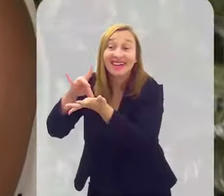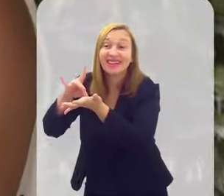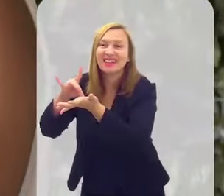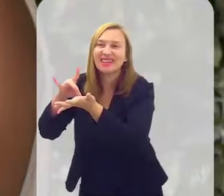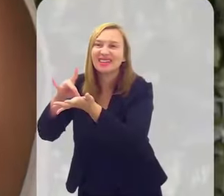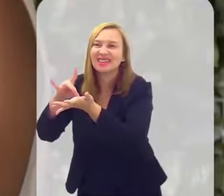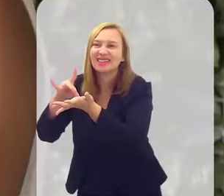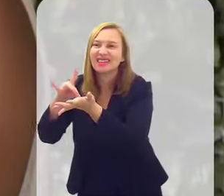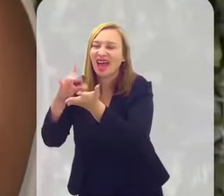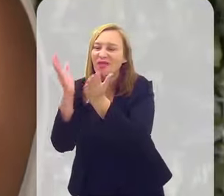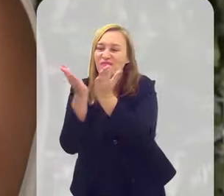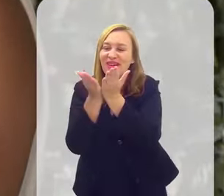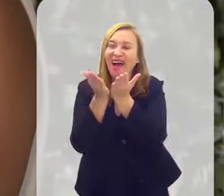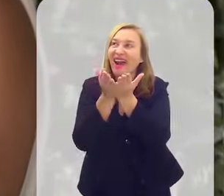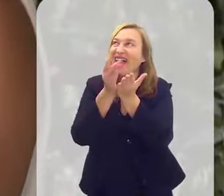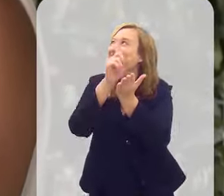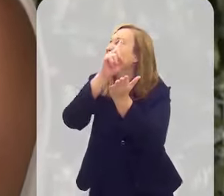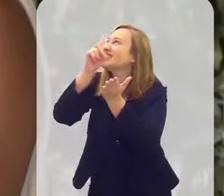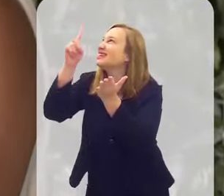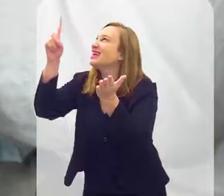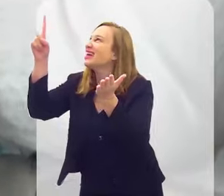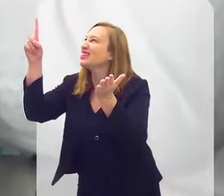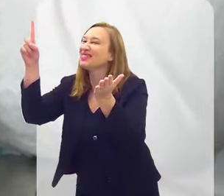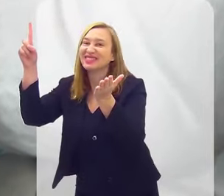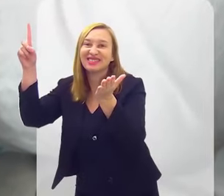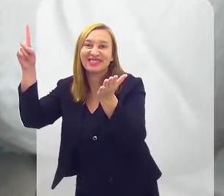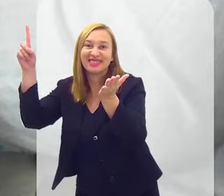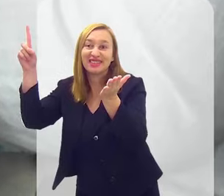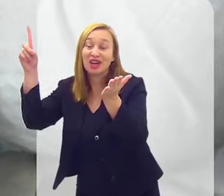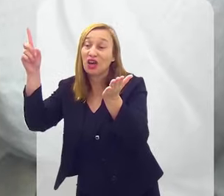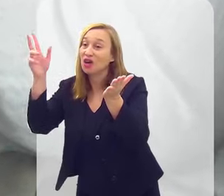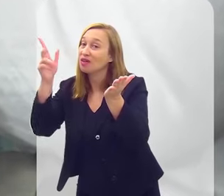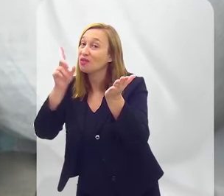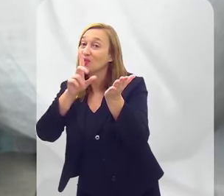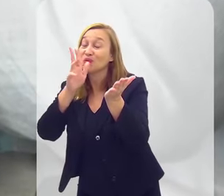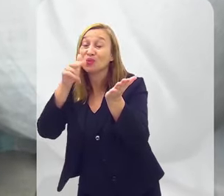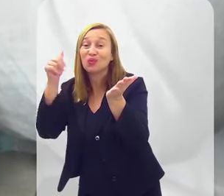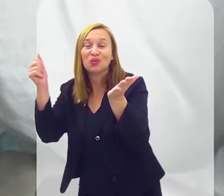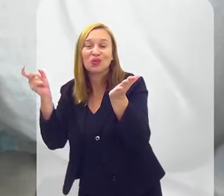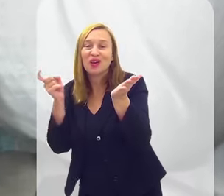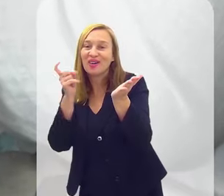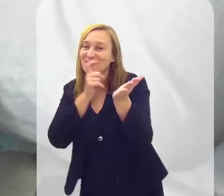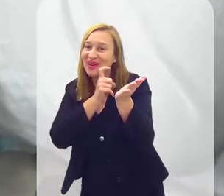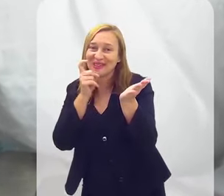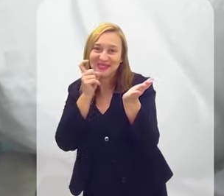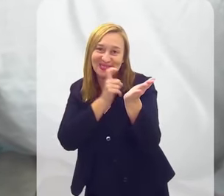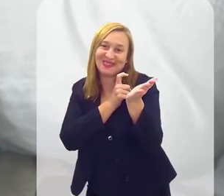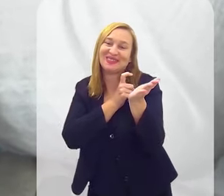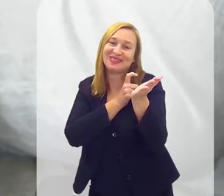a verdade é tua palavra que não podes